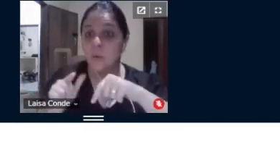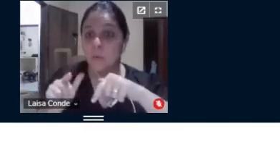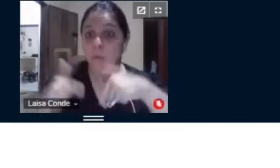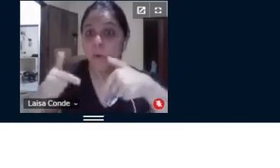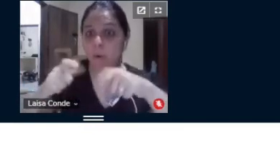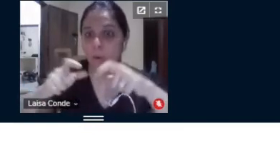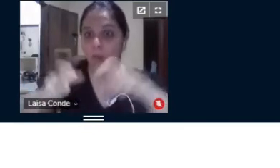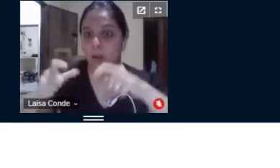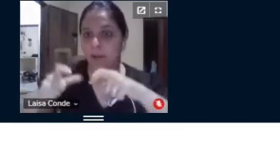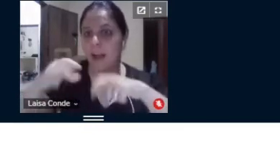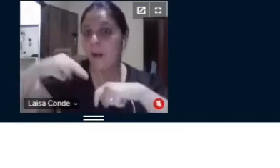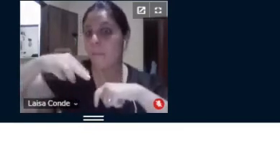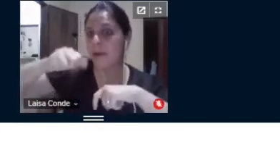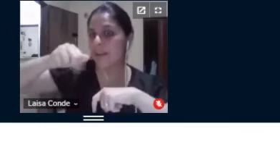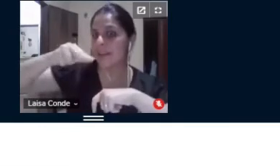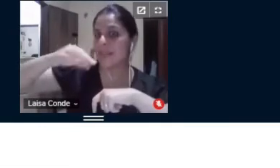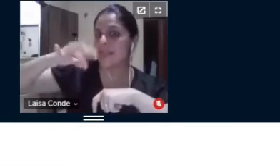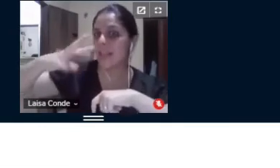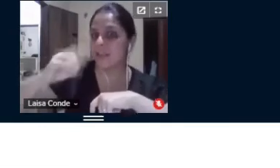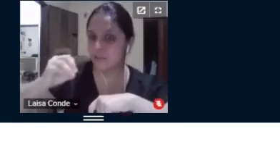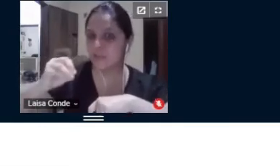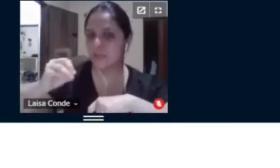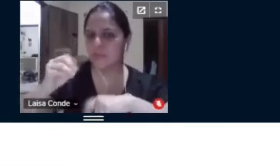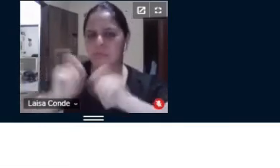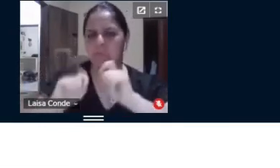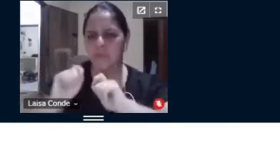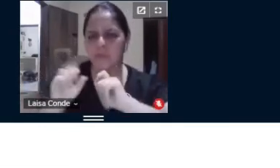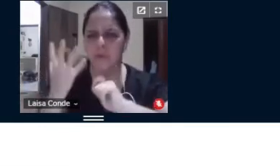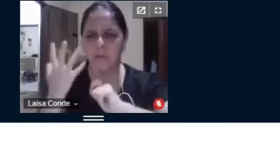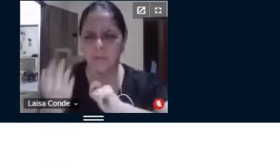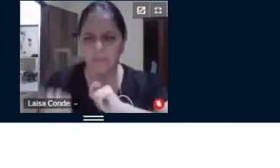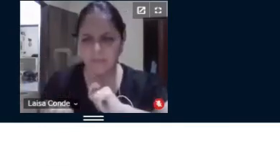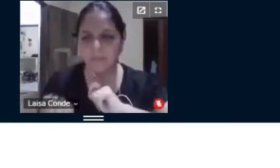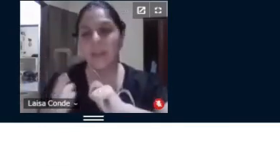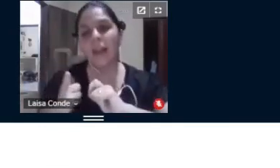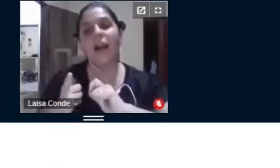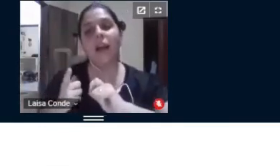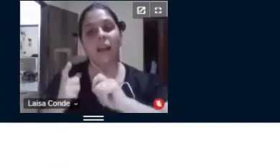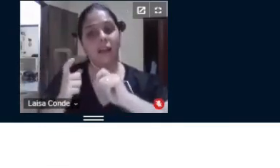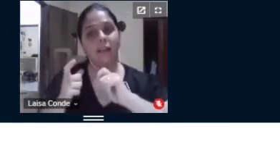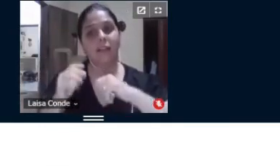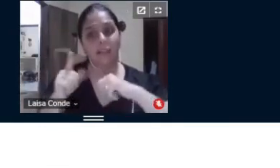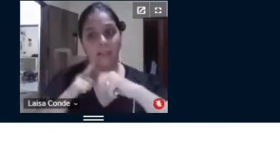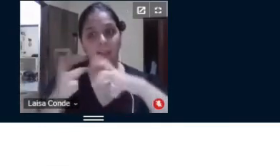campo magnético? Né? A gente vai fazer as partículas andarem em um sentido.